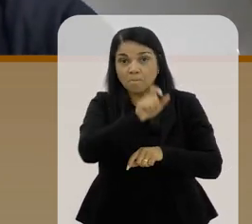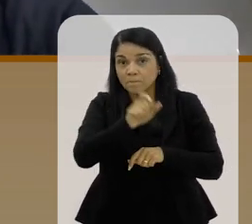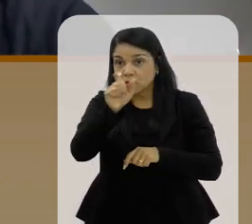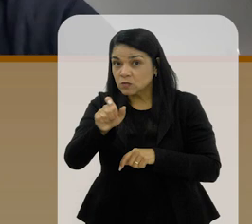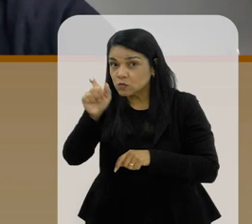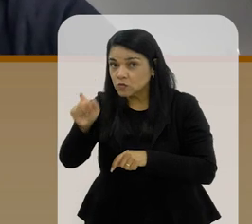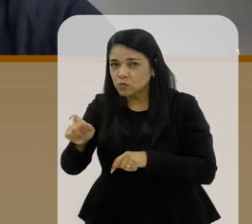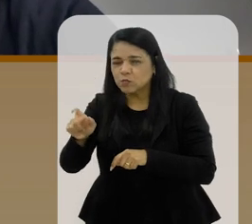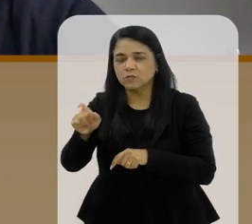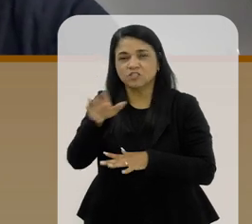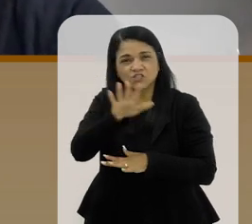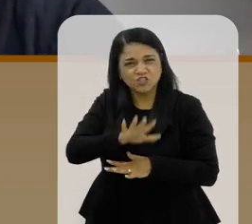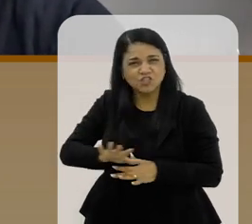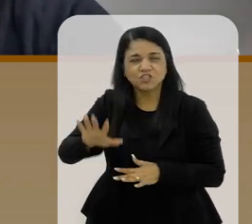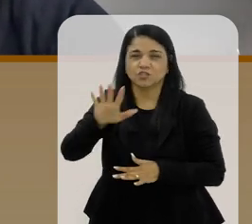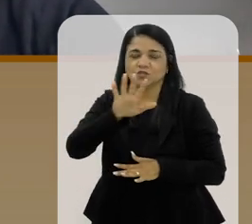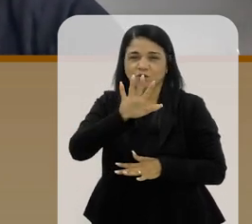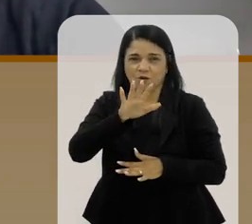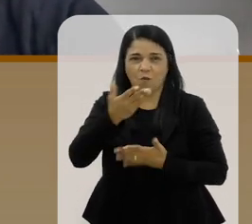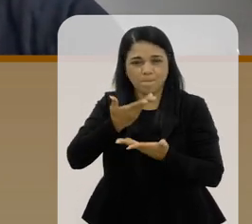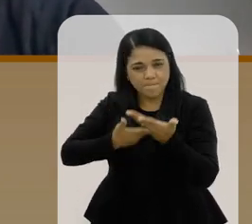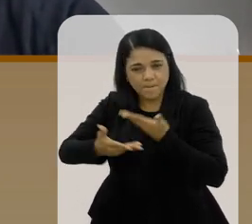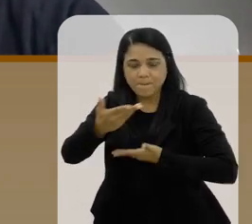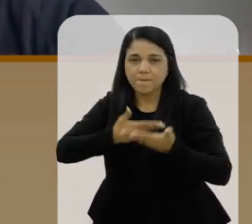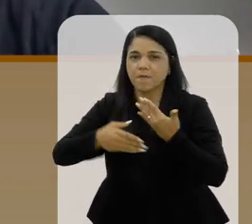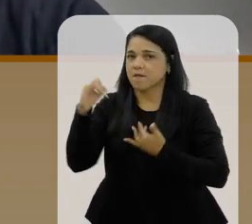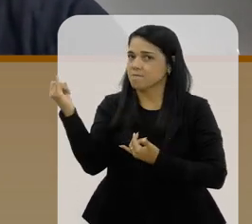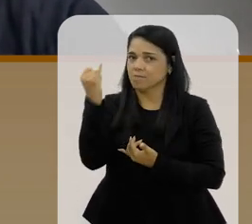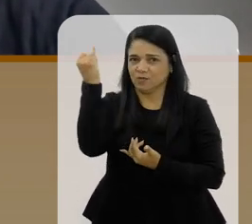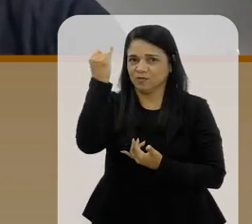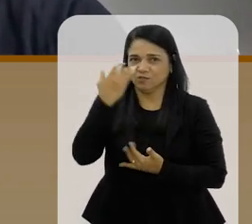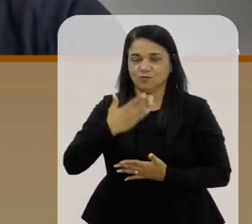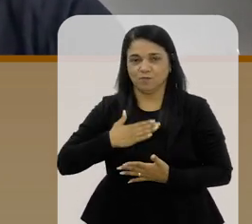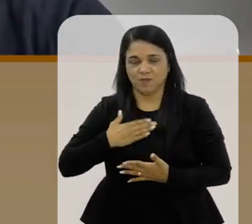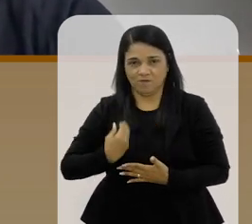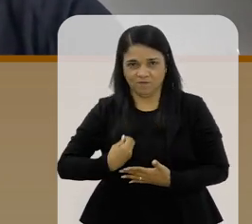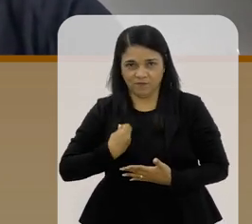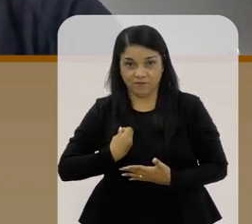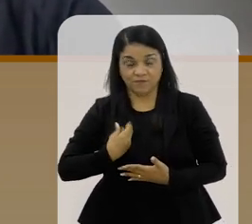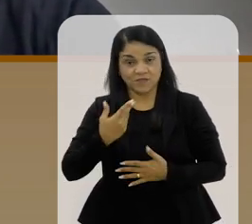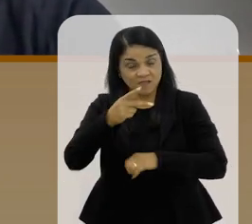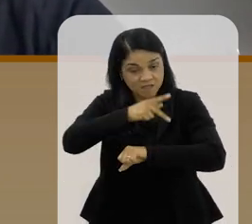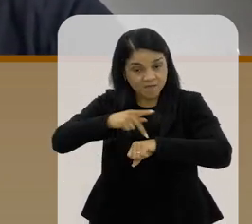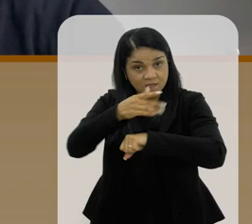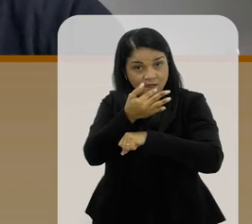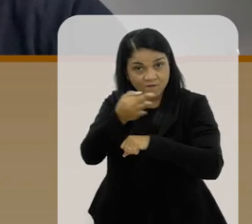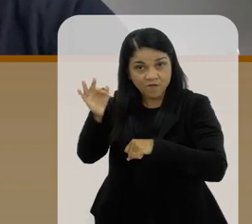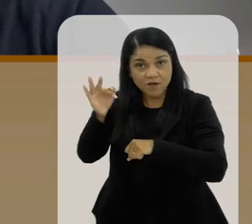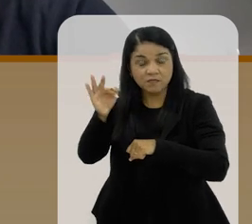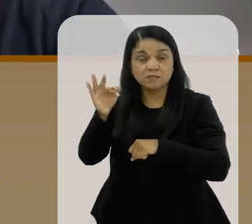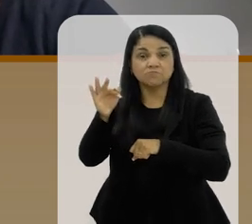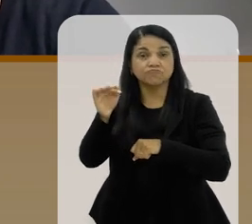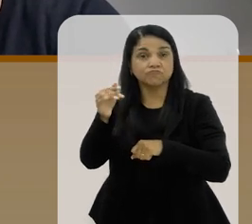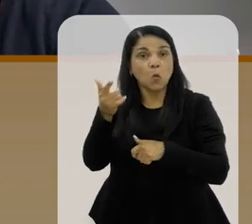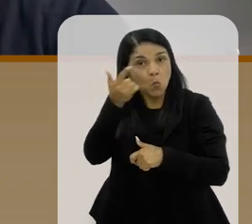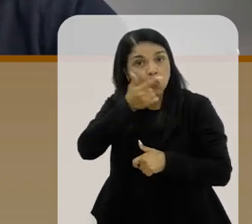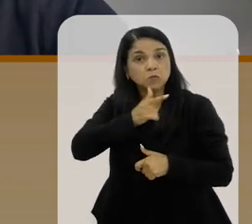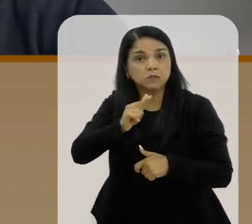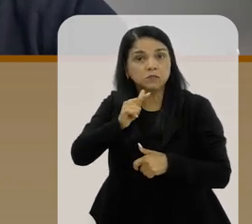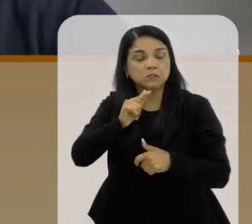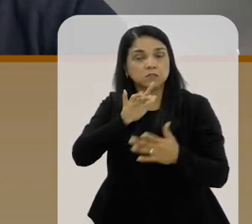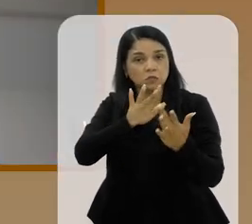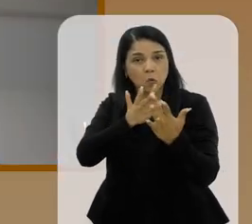universo matemático mais geral foi importante. E que na França tive exposição a algumas outras